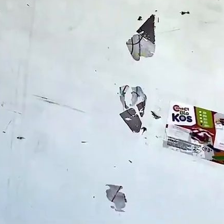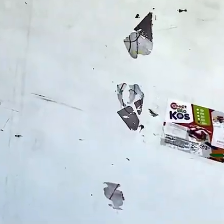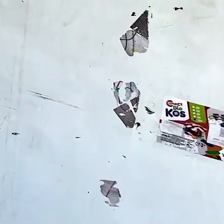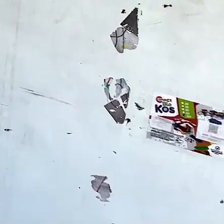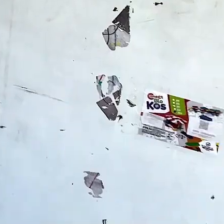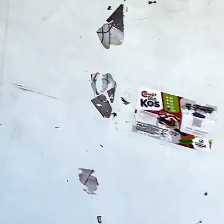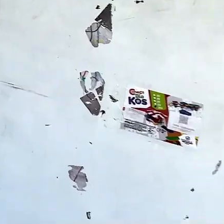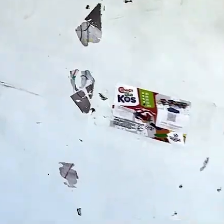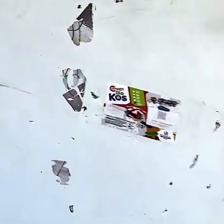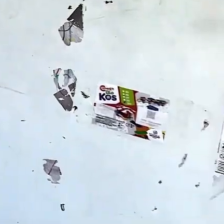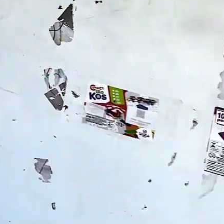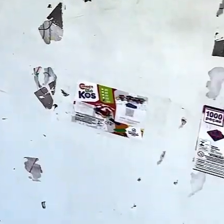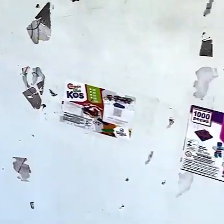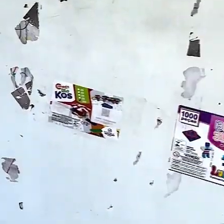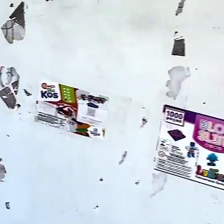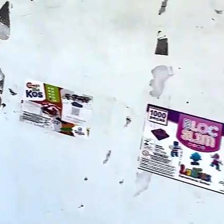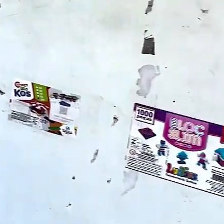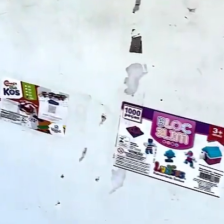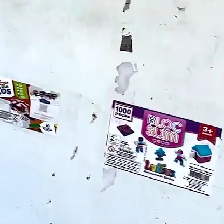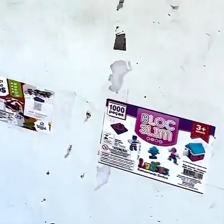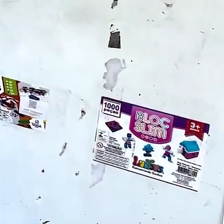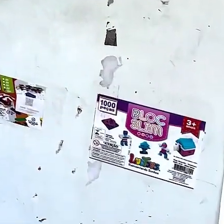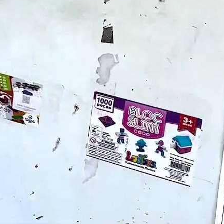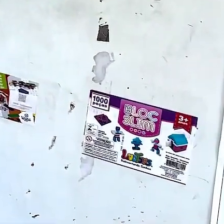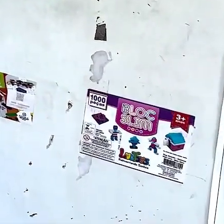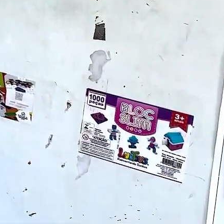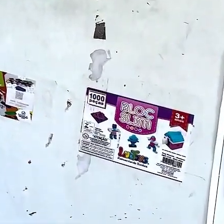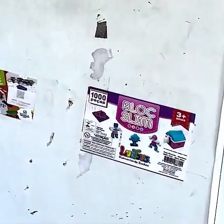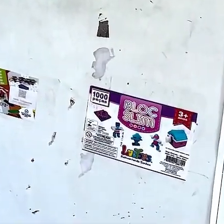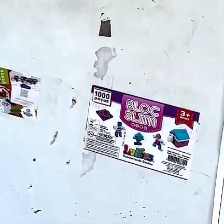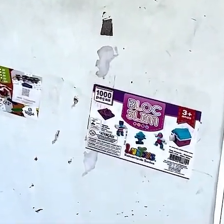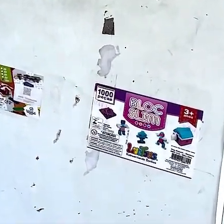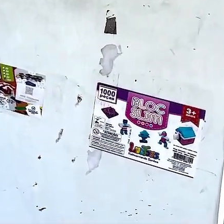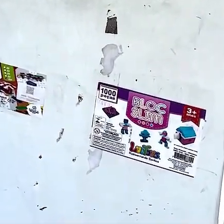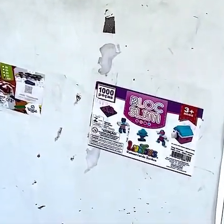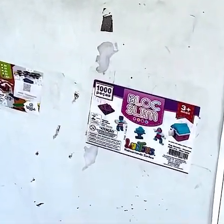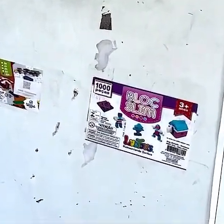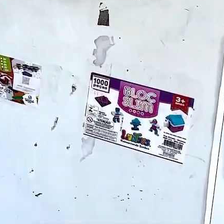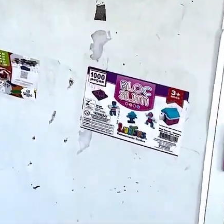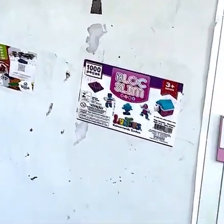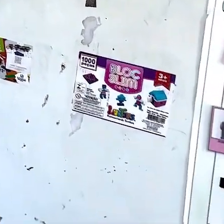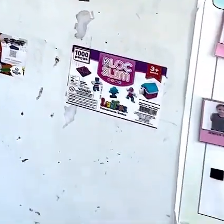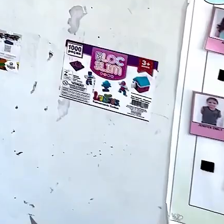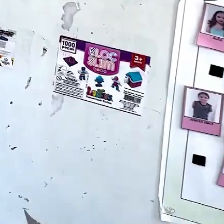C. Muito bem. C-I. Saci.